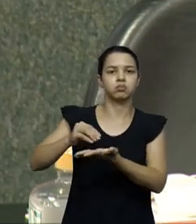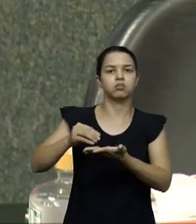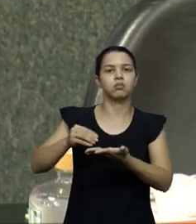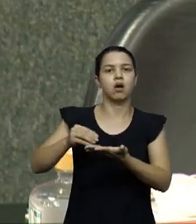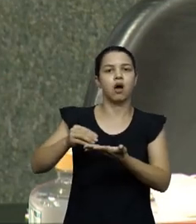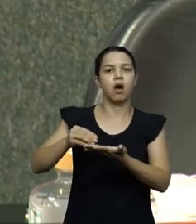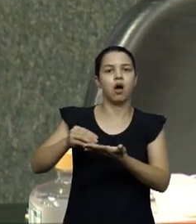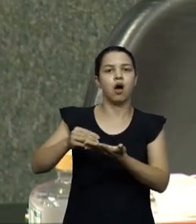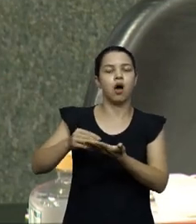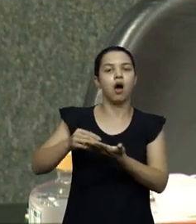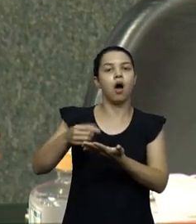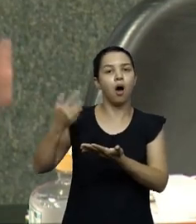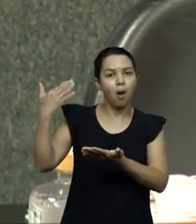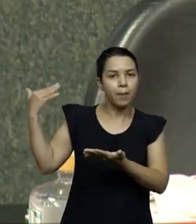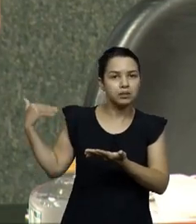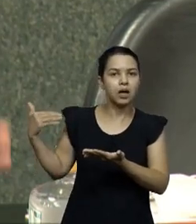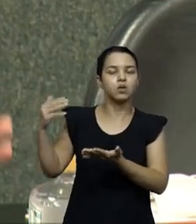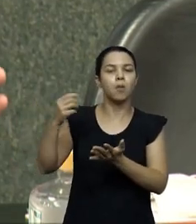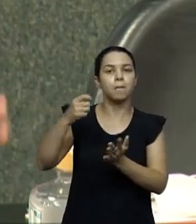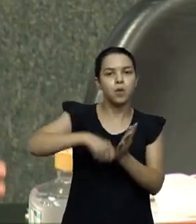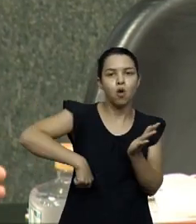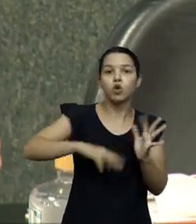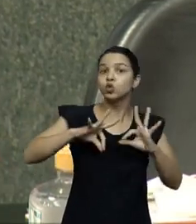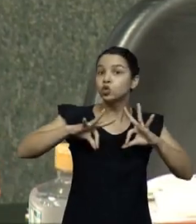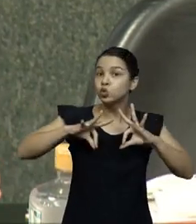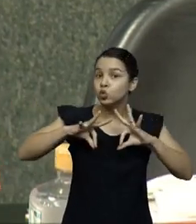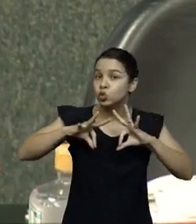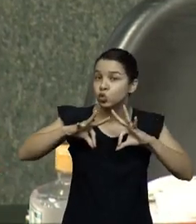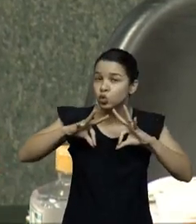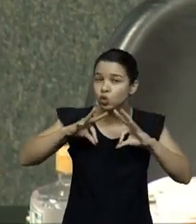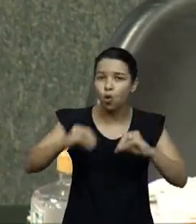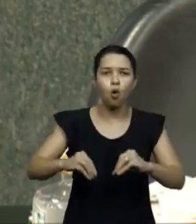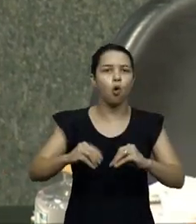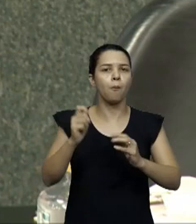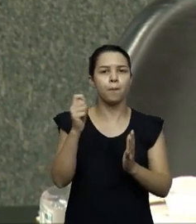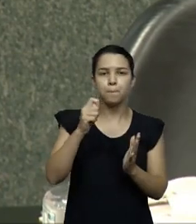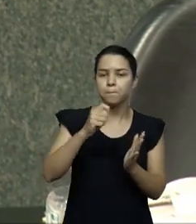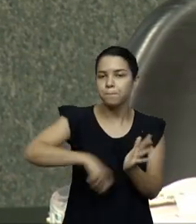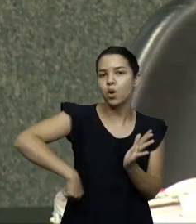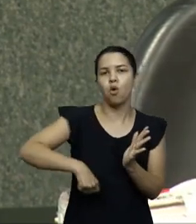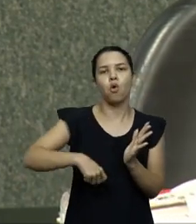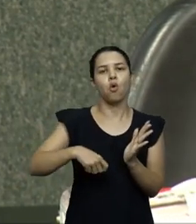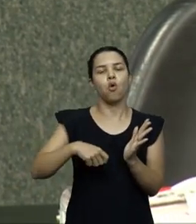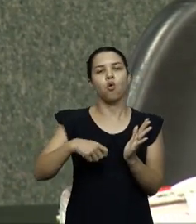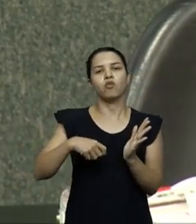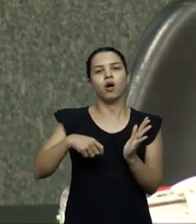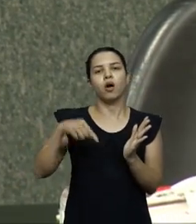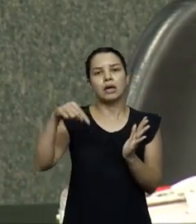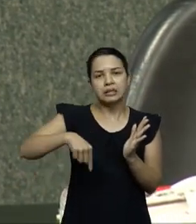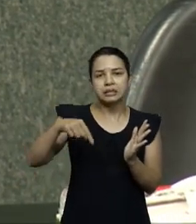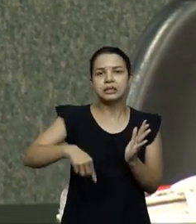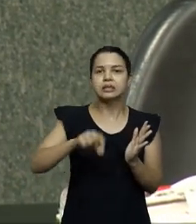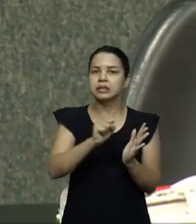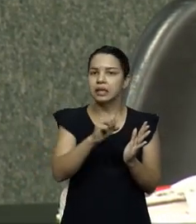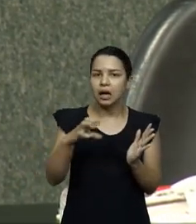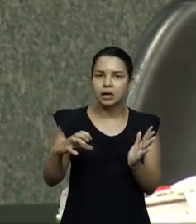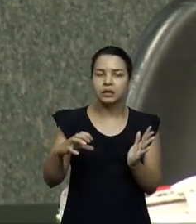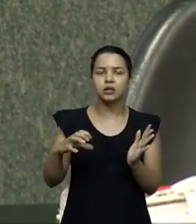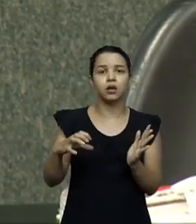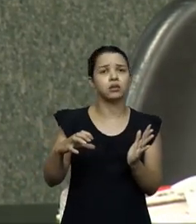processo todos todos os processos seletivos de Santa Catarina e olha que nós estamos no magistério aqui